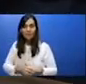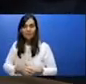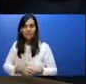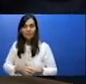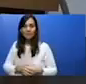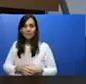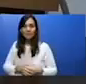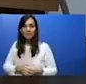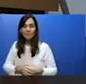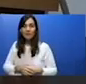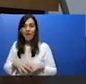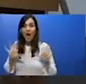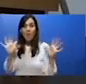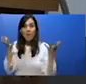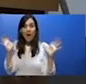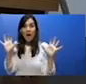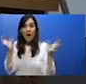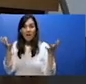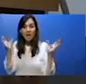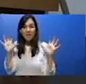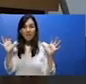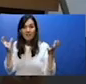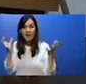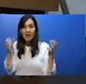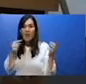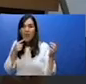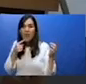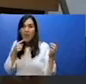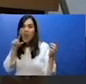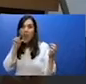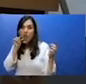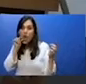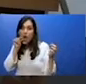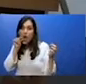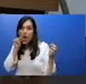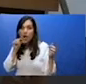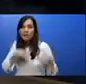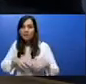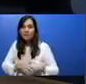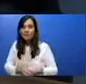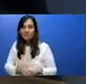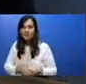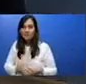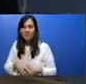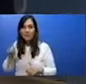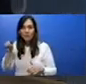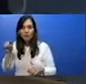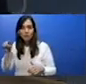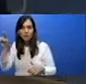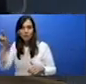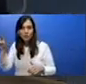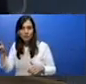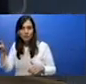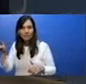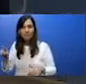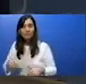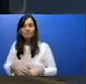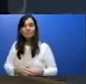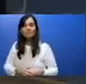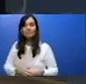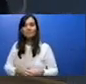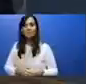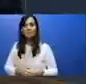Ambulância, ó a boquinha, ambulância. eu coloco o acento